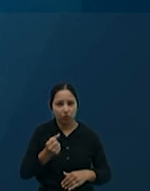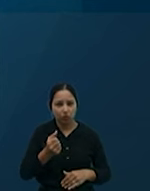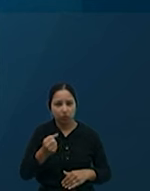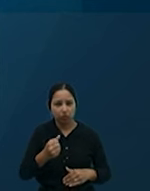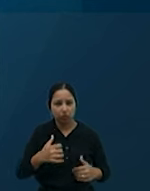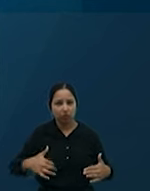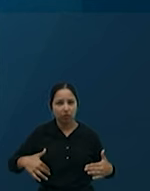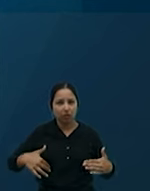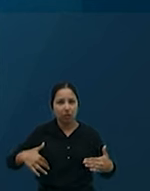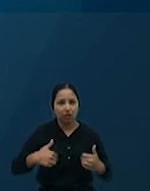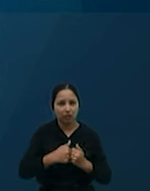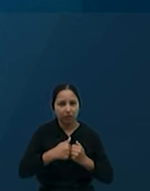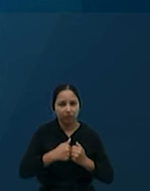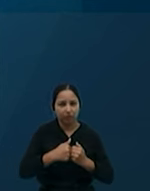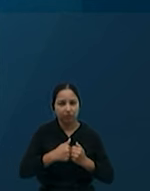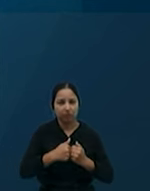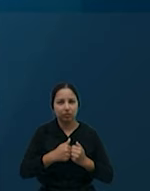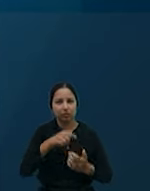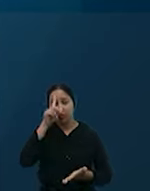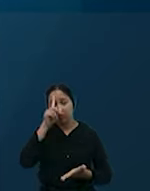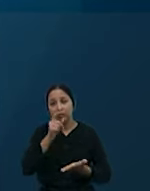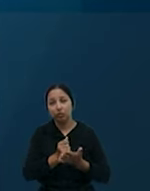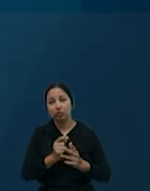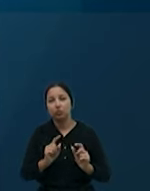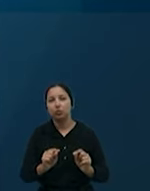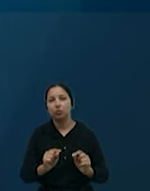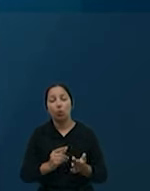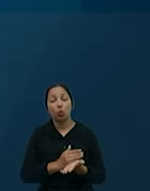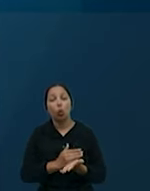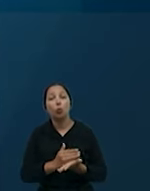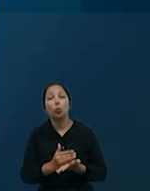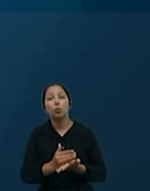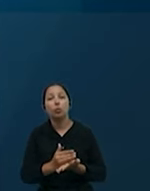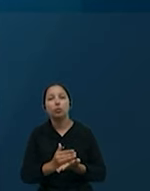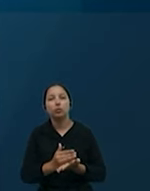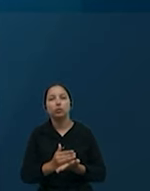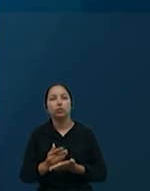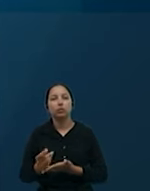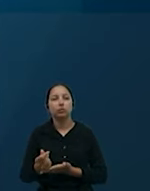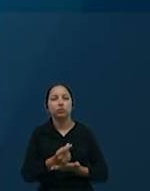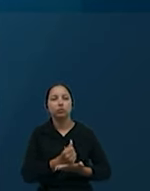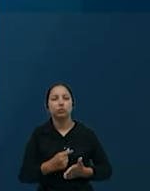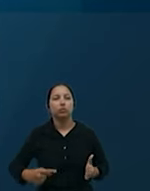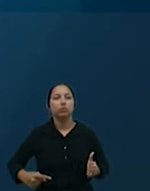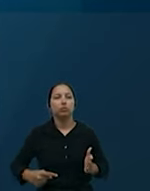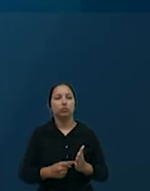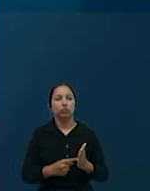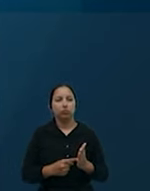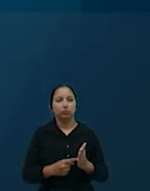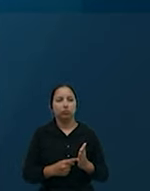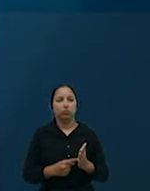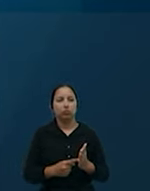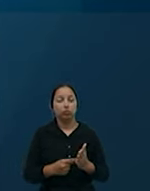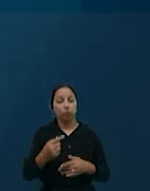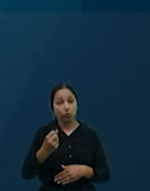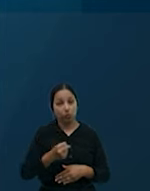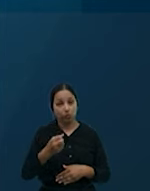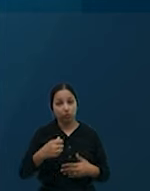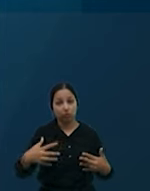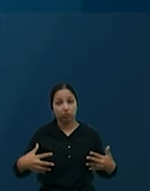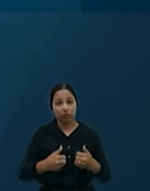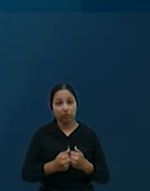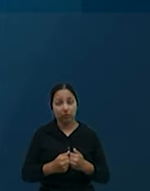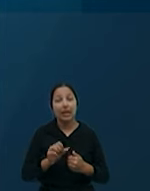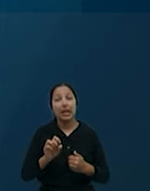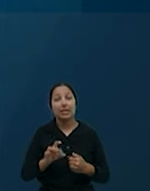momento? Que o início dos efeitos financeiros, no caso do auxílio-acidente, quando há pedido administrativo de